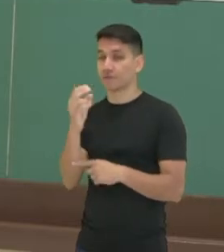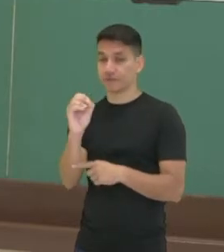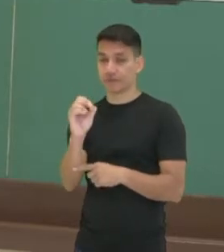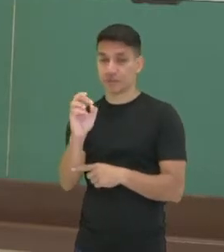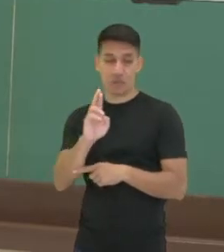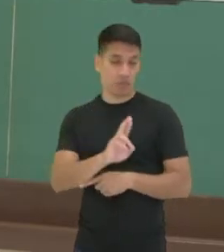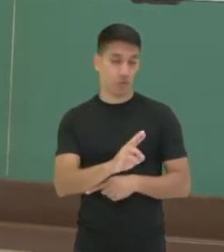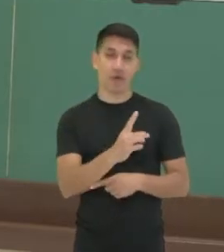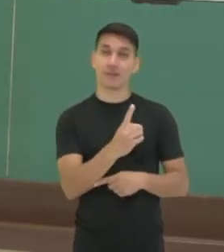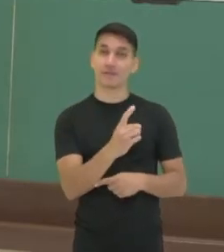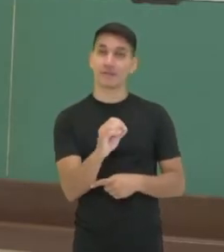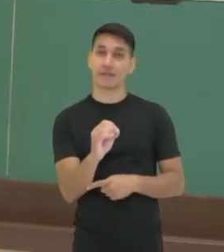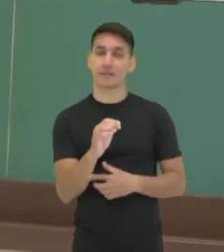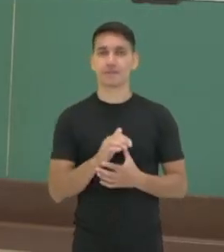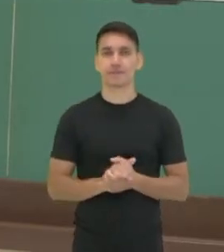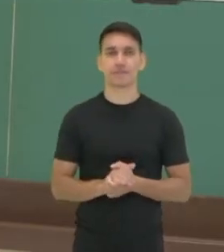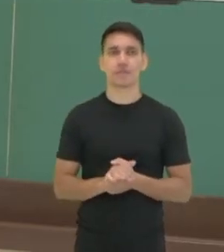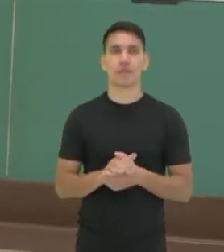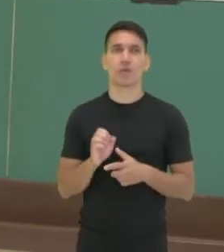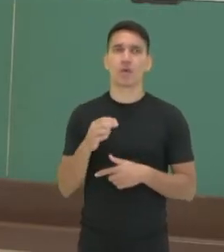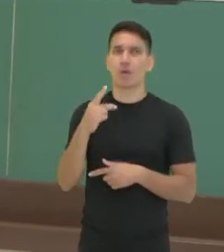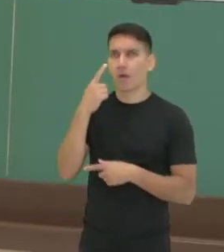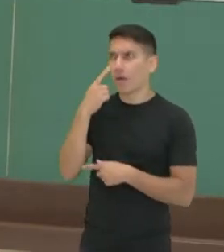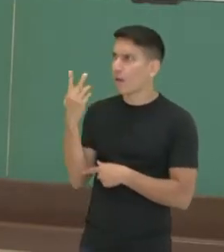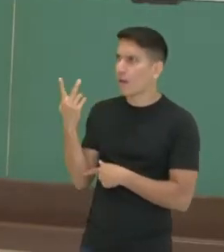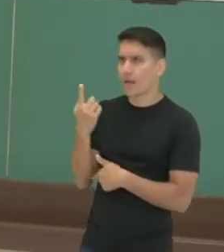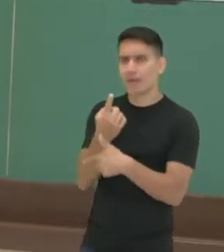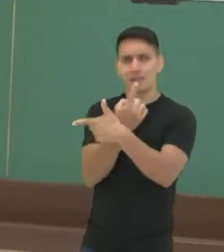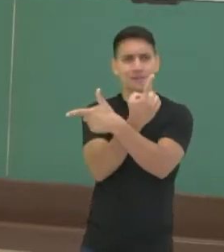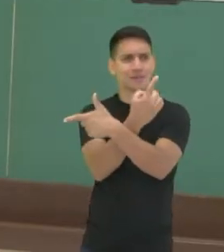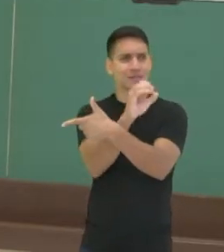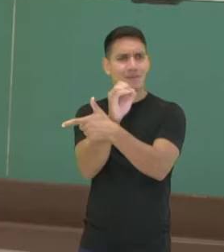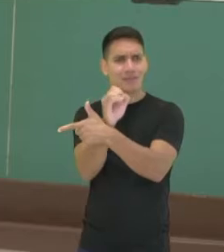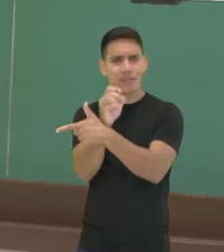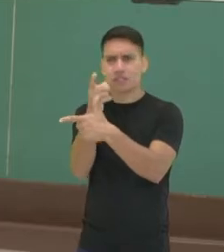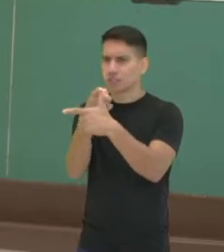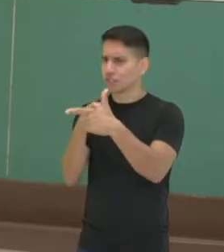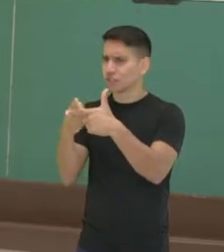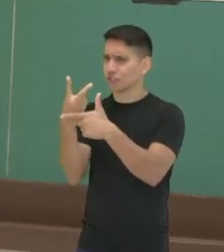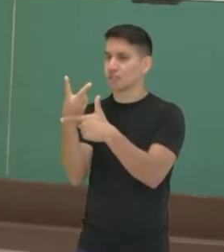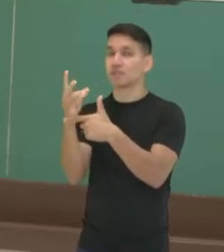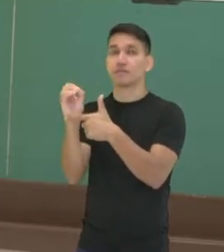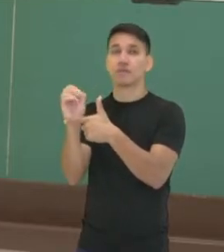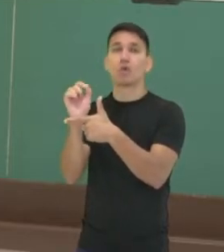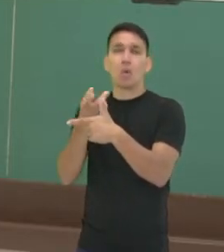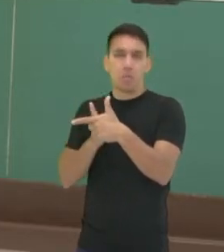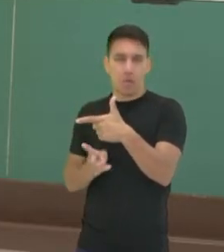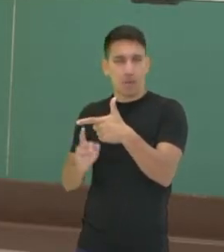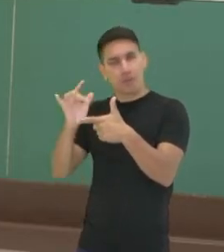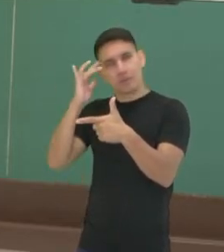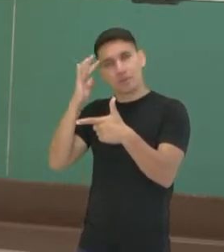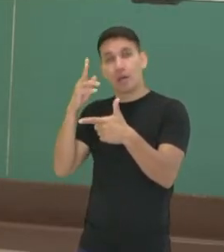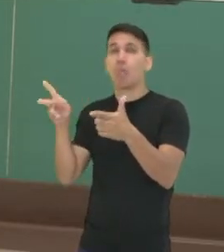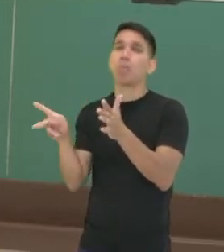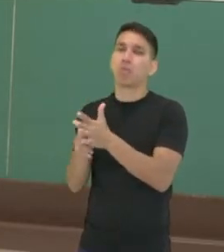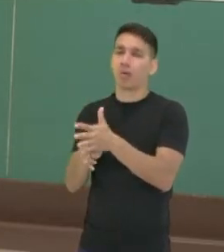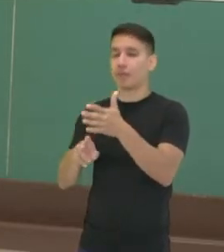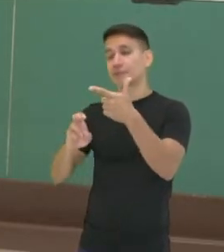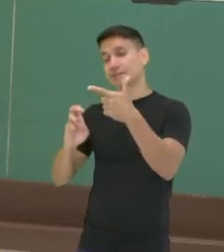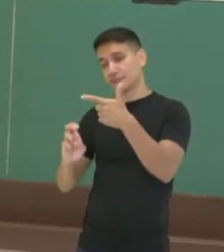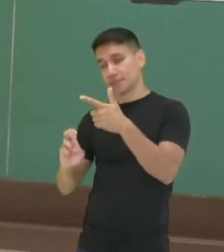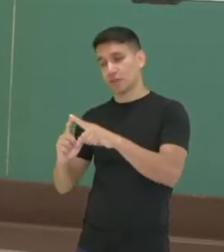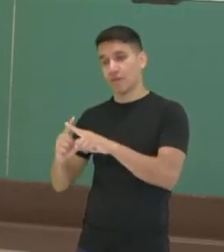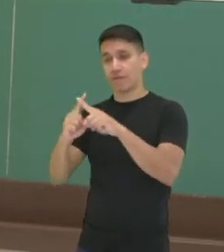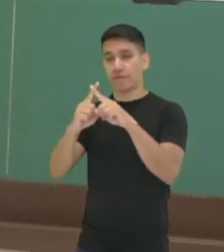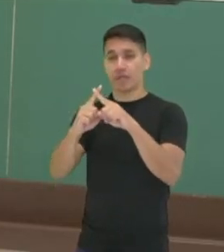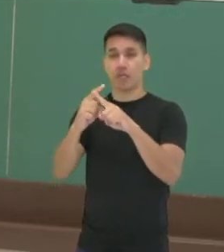né? Ou... pensando lá, quanto que é 100 divididos por 20? Também é a mesma ideia. Então, é o 5, né? 5 vezes